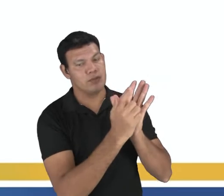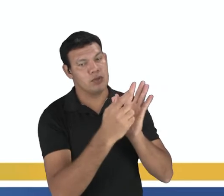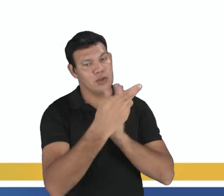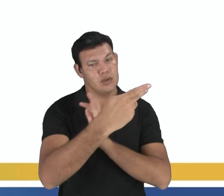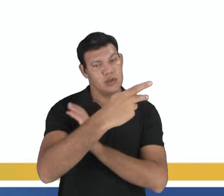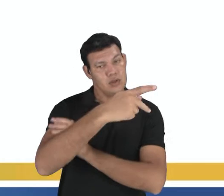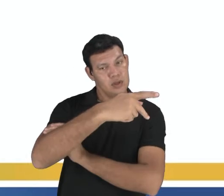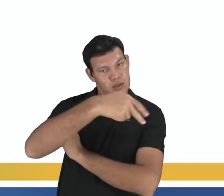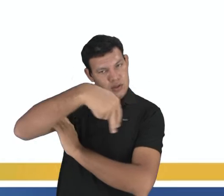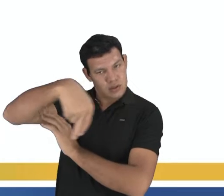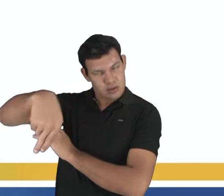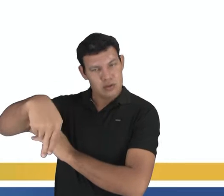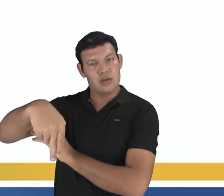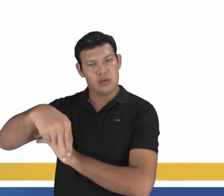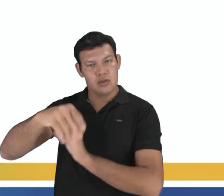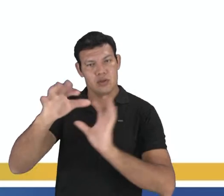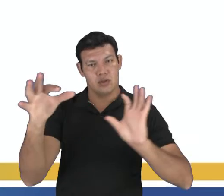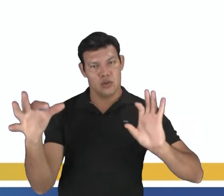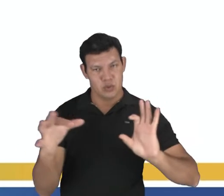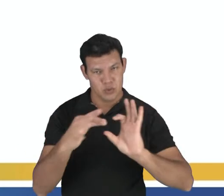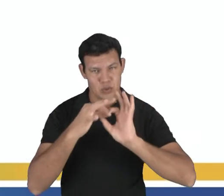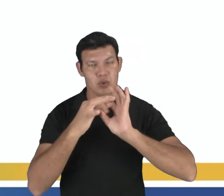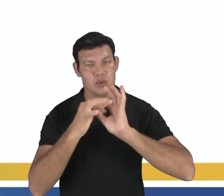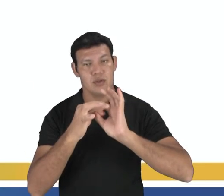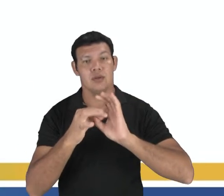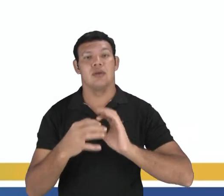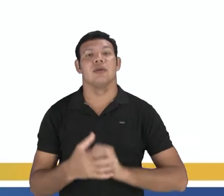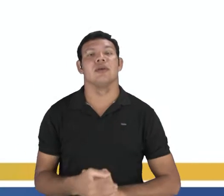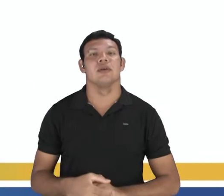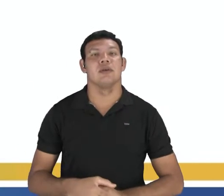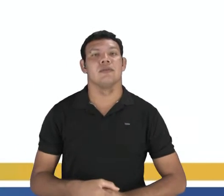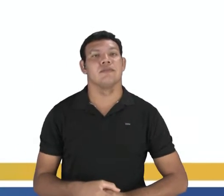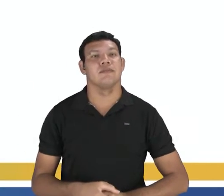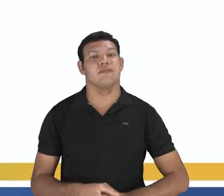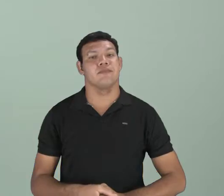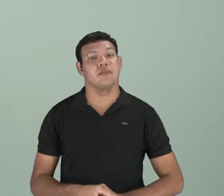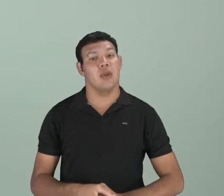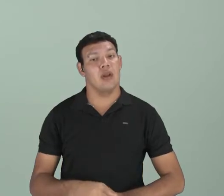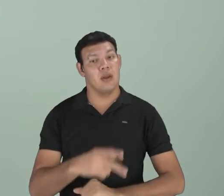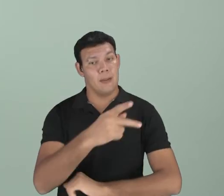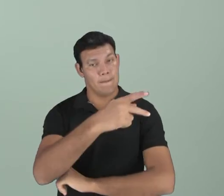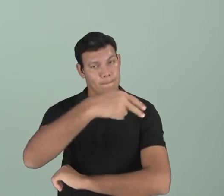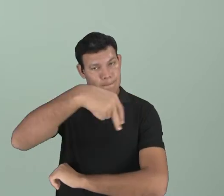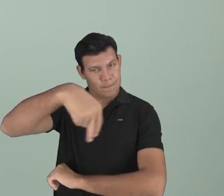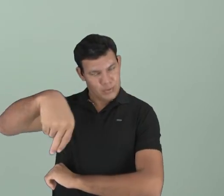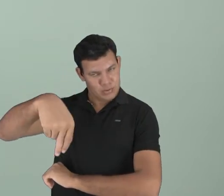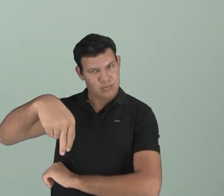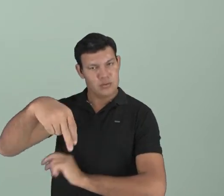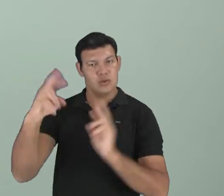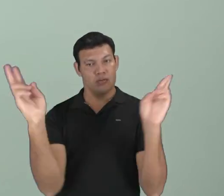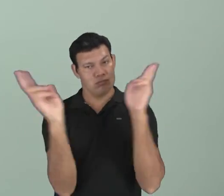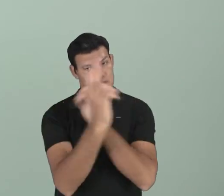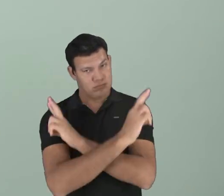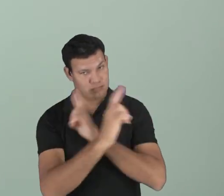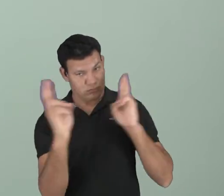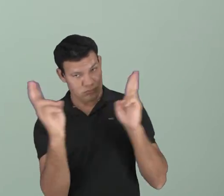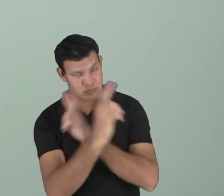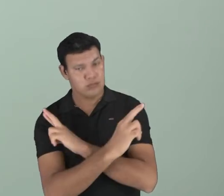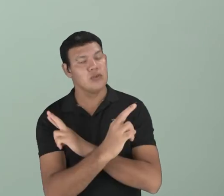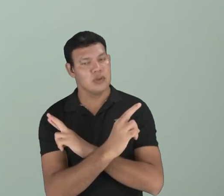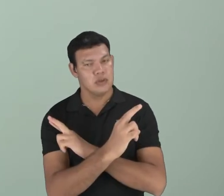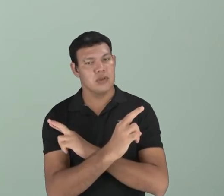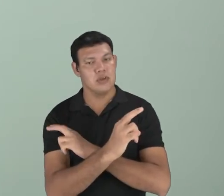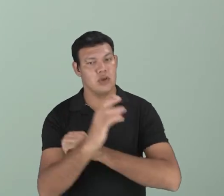exercem a função de conectivos ou seja os pronomes relativos eles são usados para